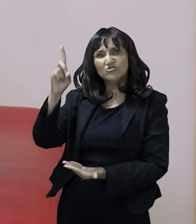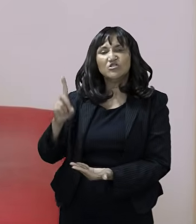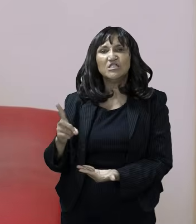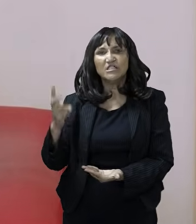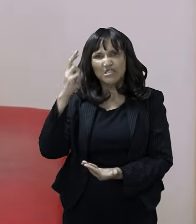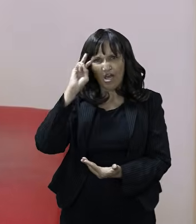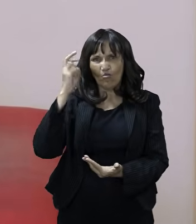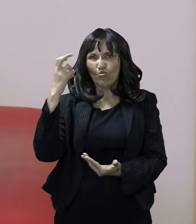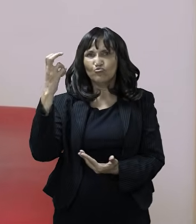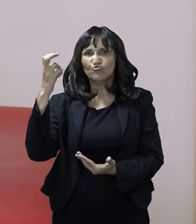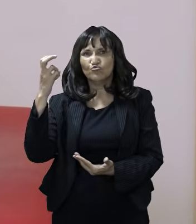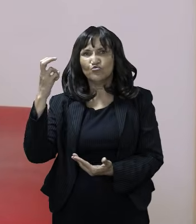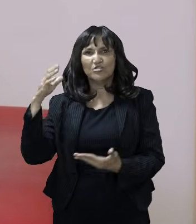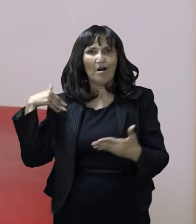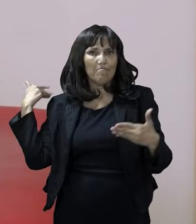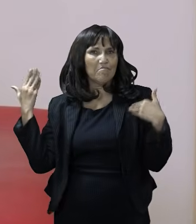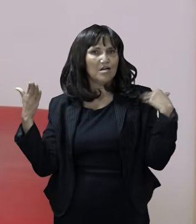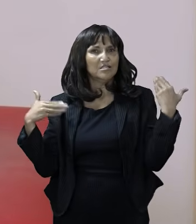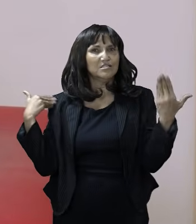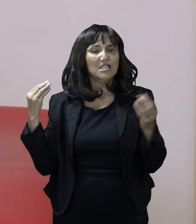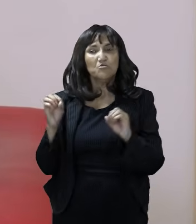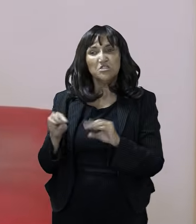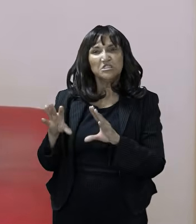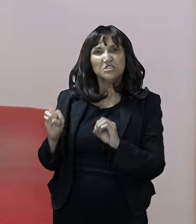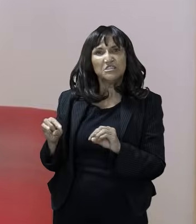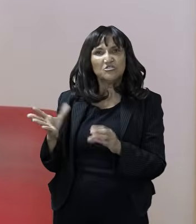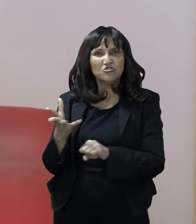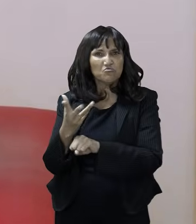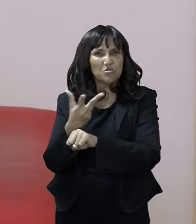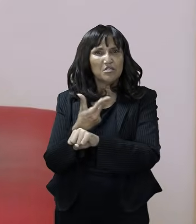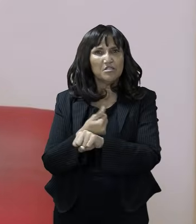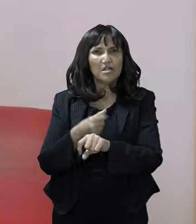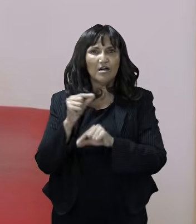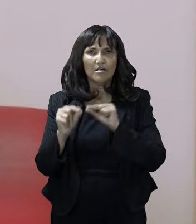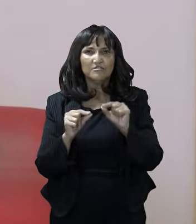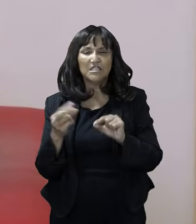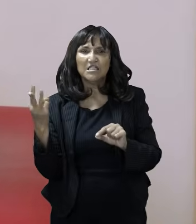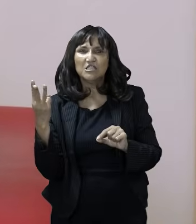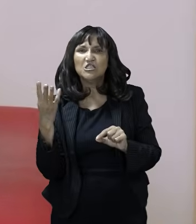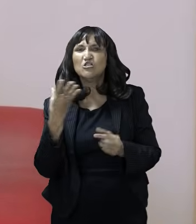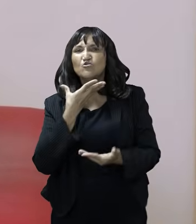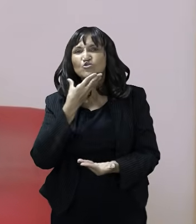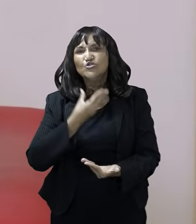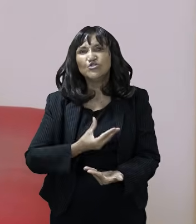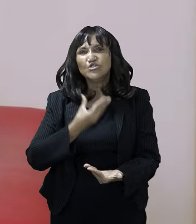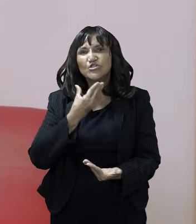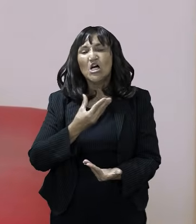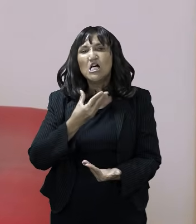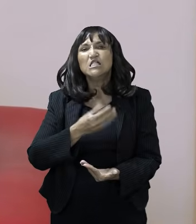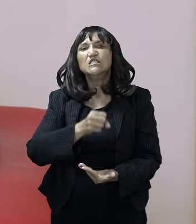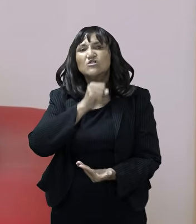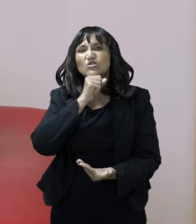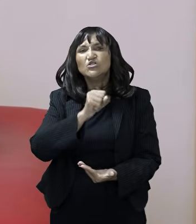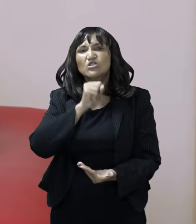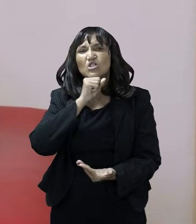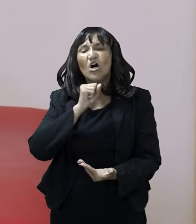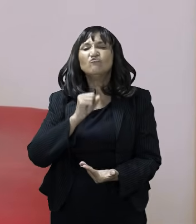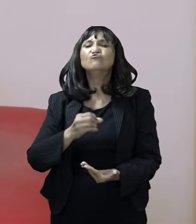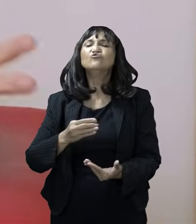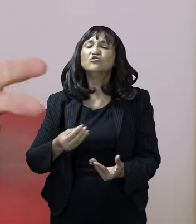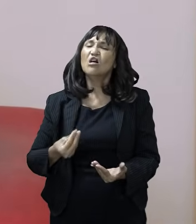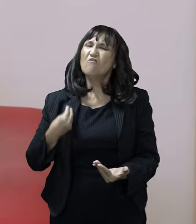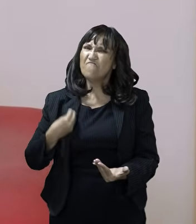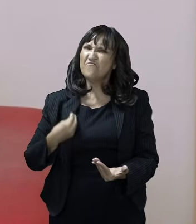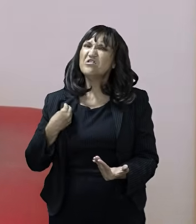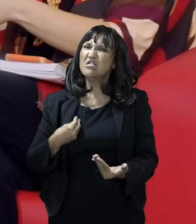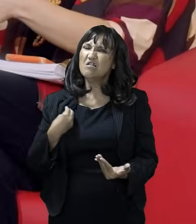cultura, ao lazer, mas uma educação de qualidade, quer dizer, que a terceira idade, que os idosos possam viver com dignidade. Então,